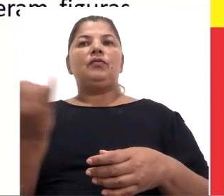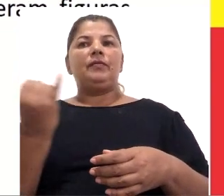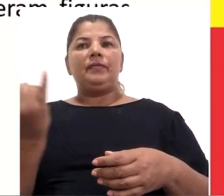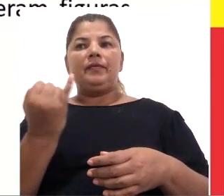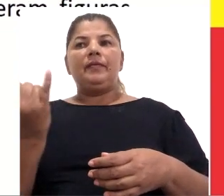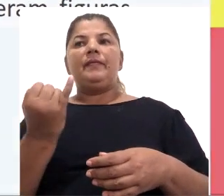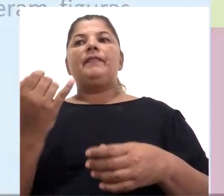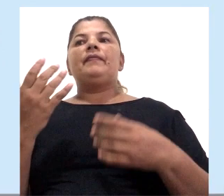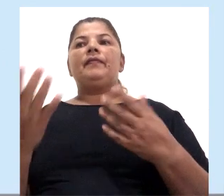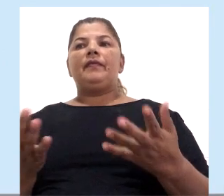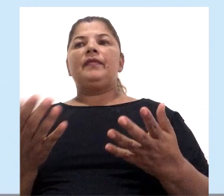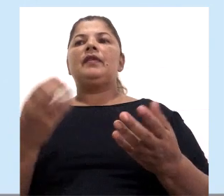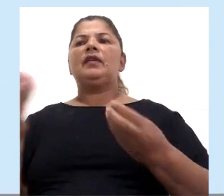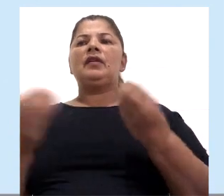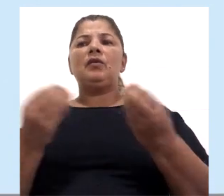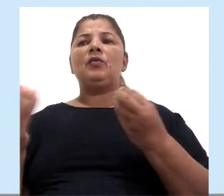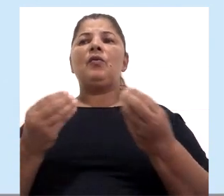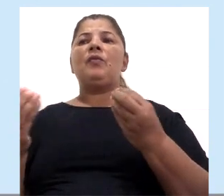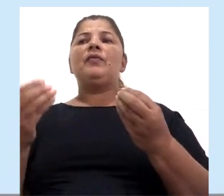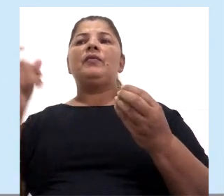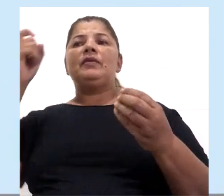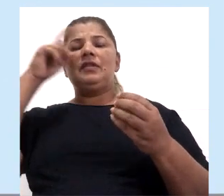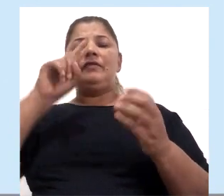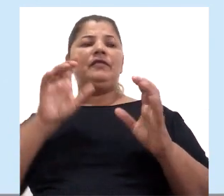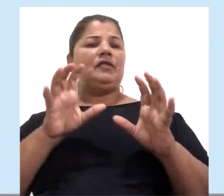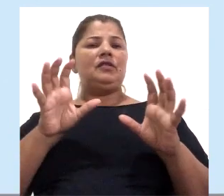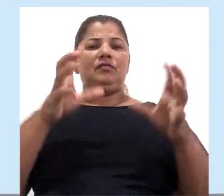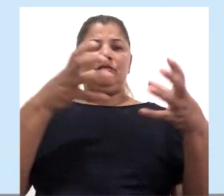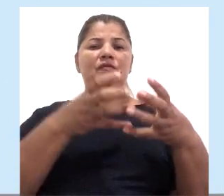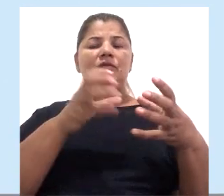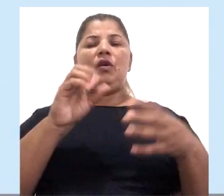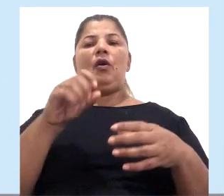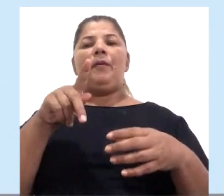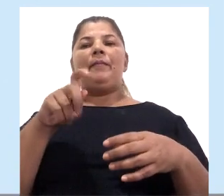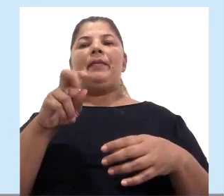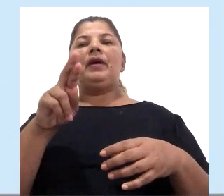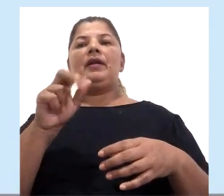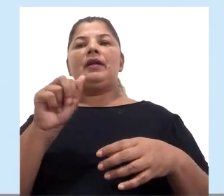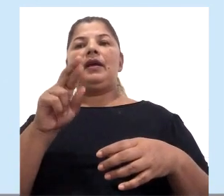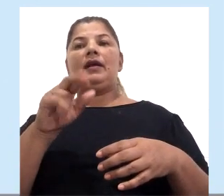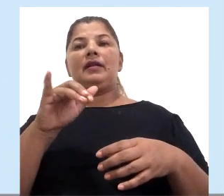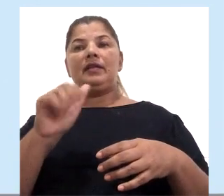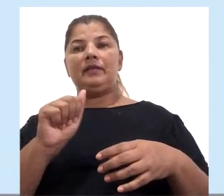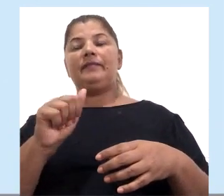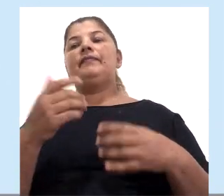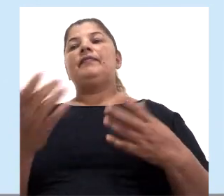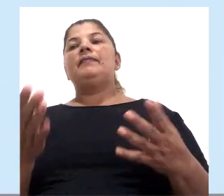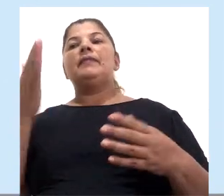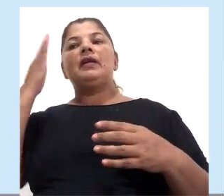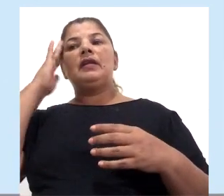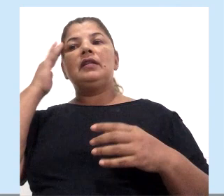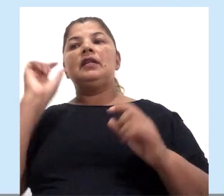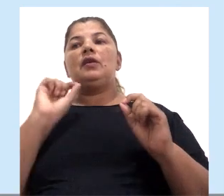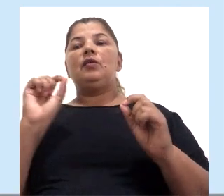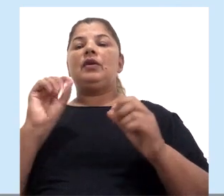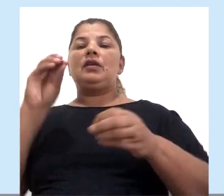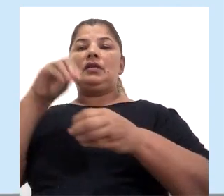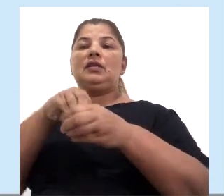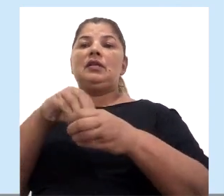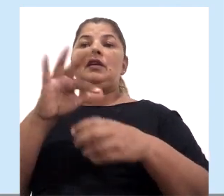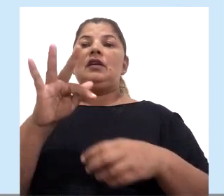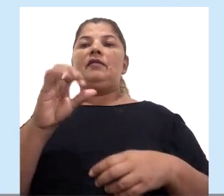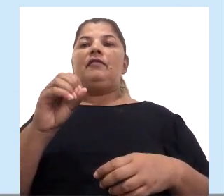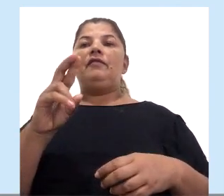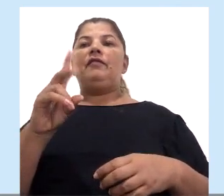mim. Vamos falar desses ambientes tão complicados de classe operária, não. A gente entender que no Fordismo a gente vai ter um